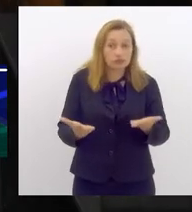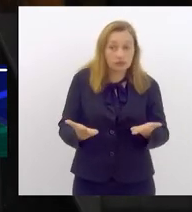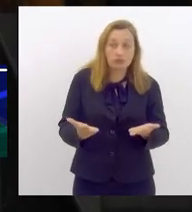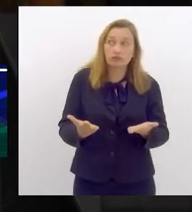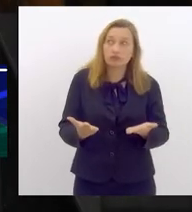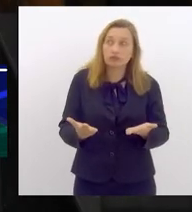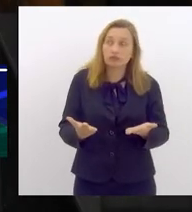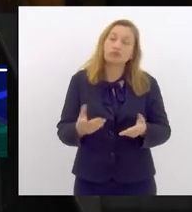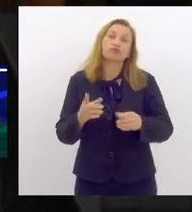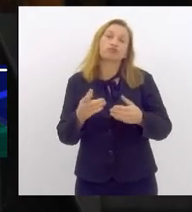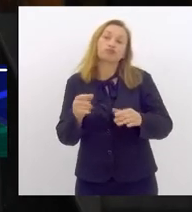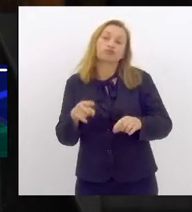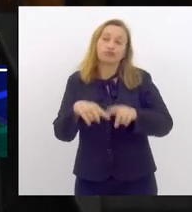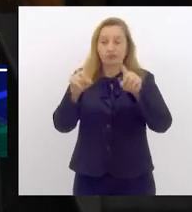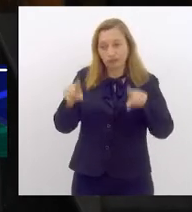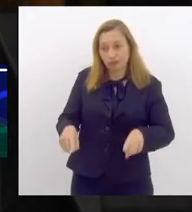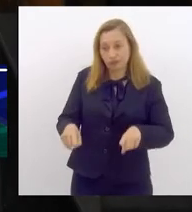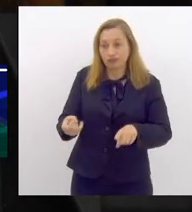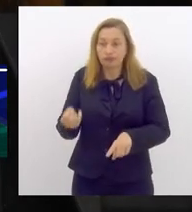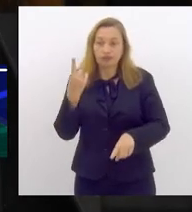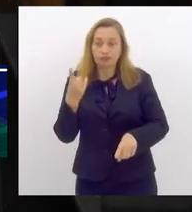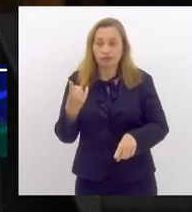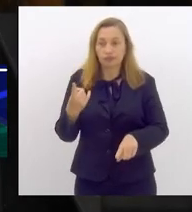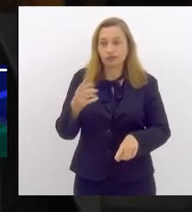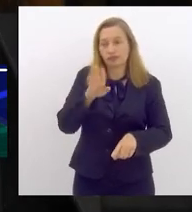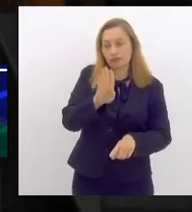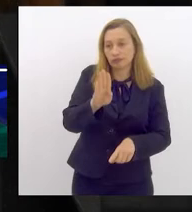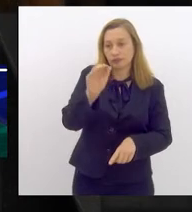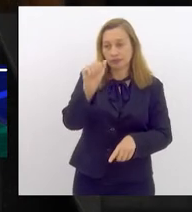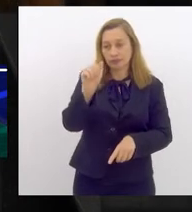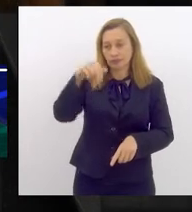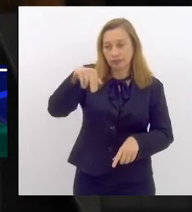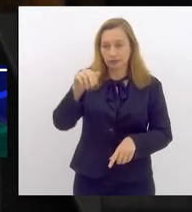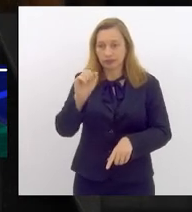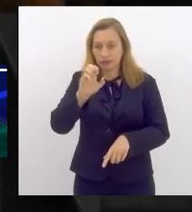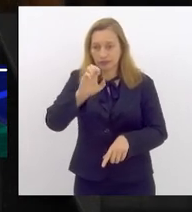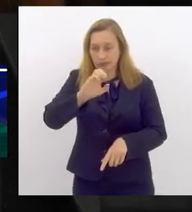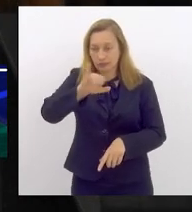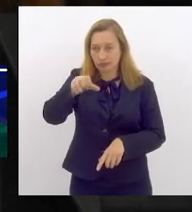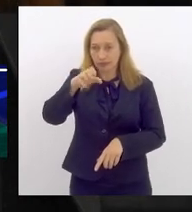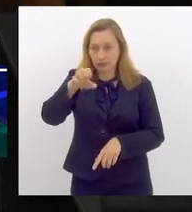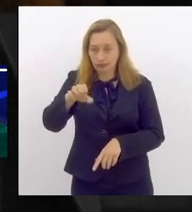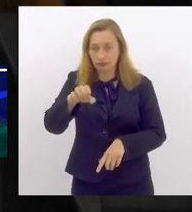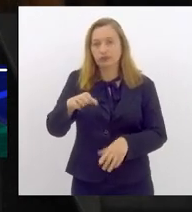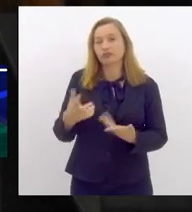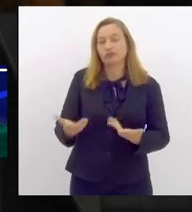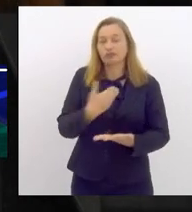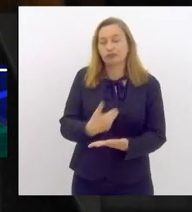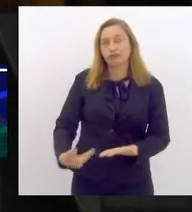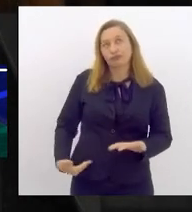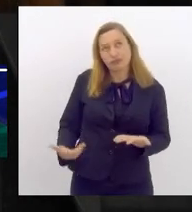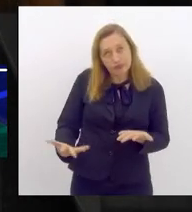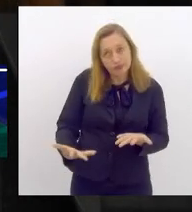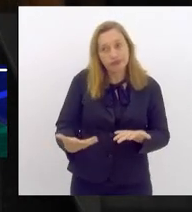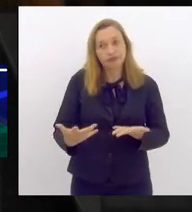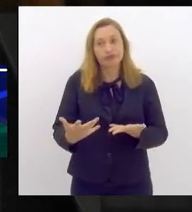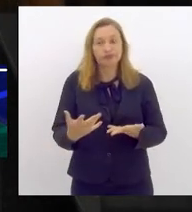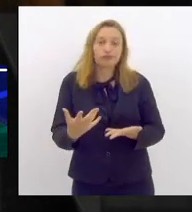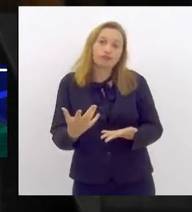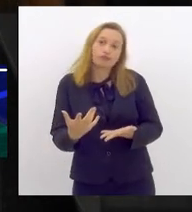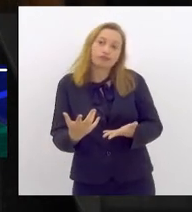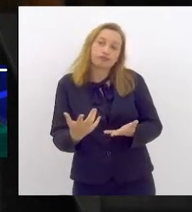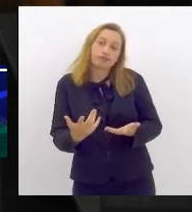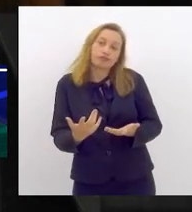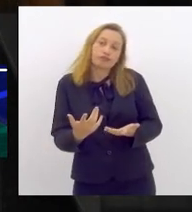caso dos funcionários e ex-funcionários do banerj aí o governador o seu Beach